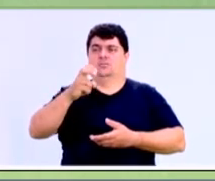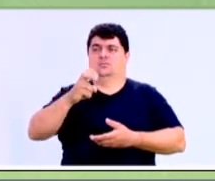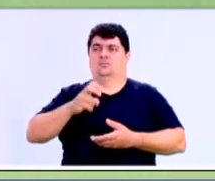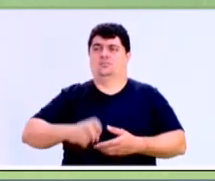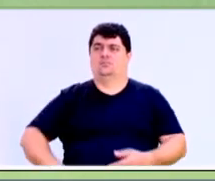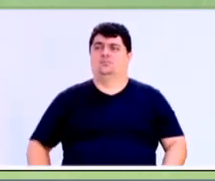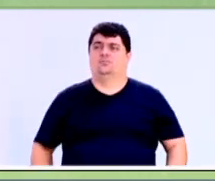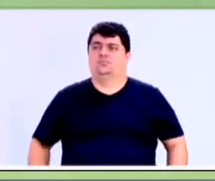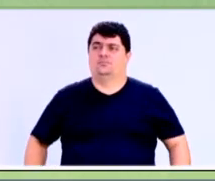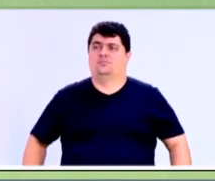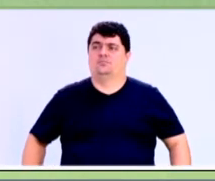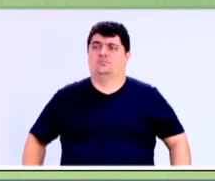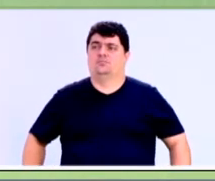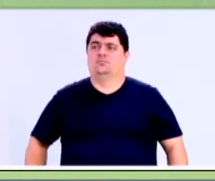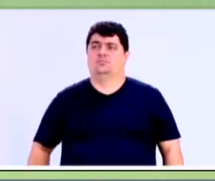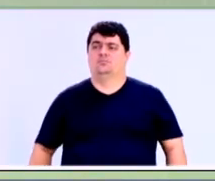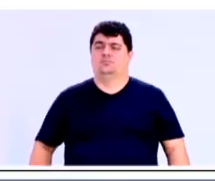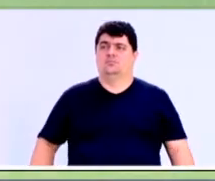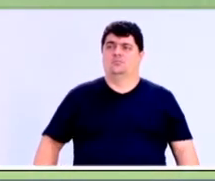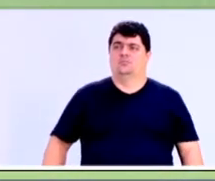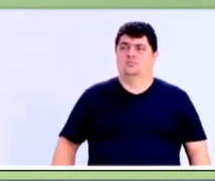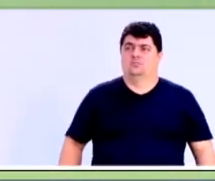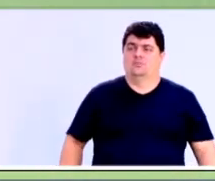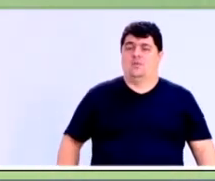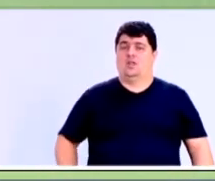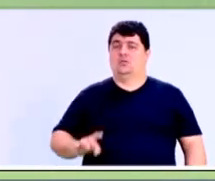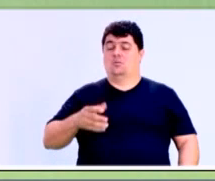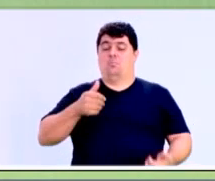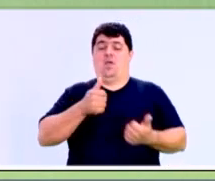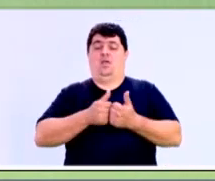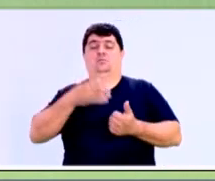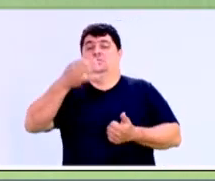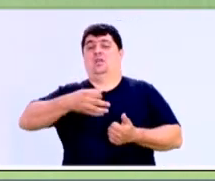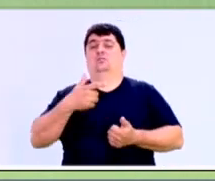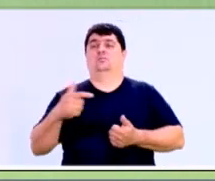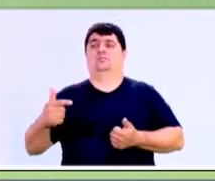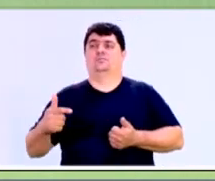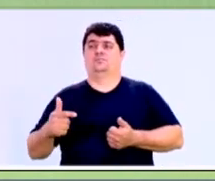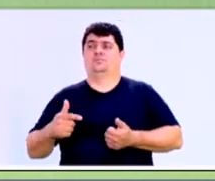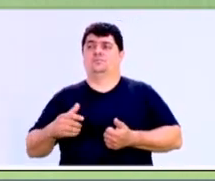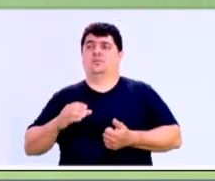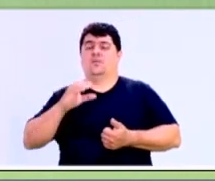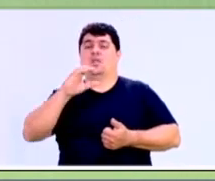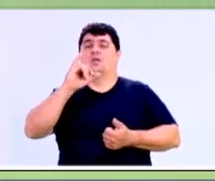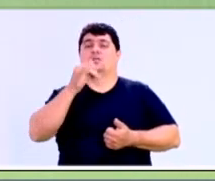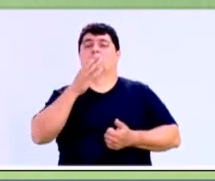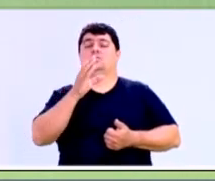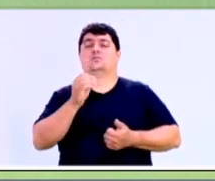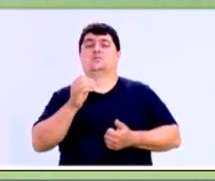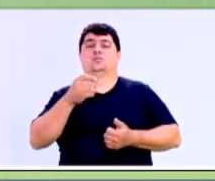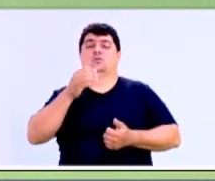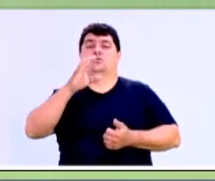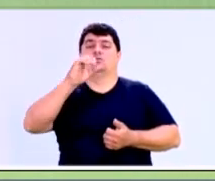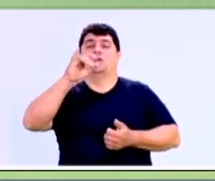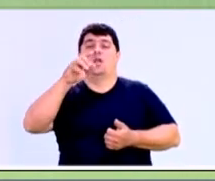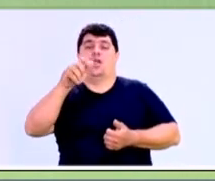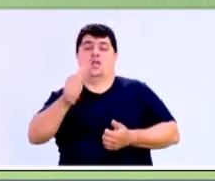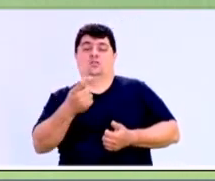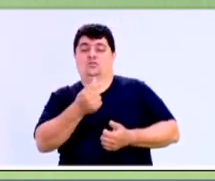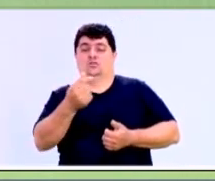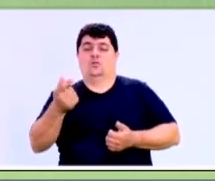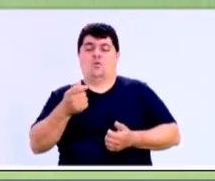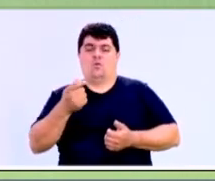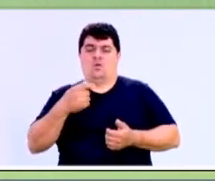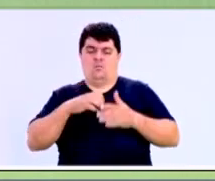48,65 dias. Relembrando que isso, novamente, é uma estimativa. E o meu ciclo de caixa? É o quanto eu banco do meu bolso.